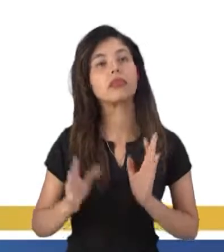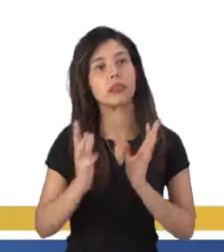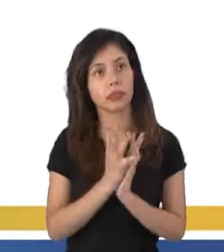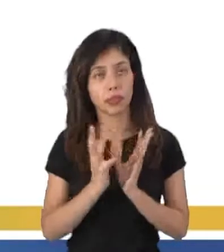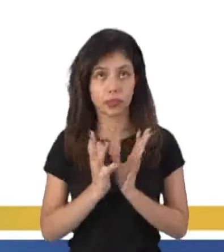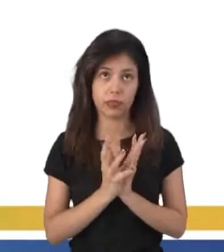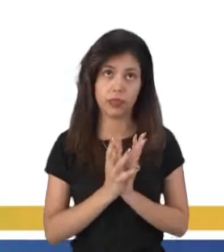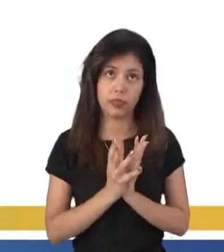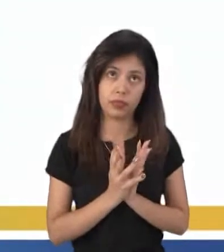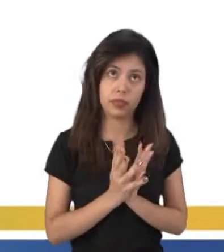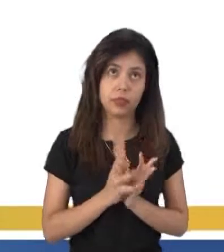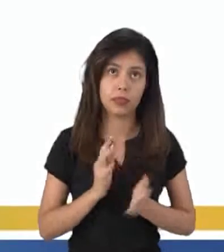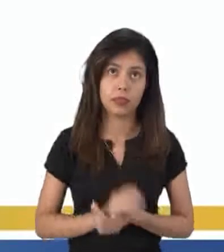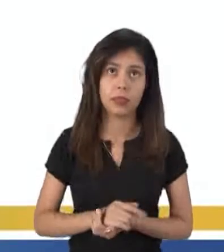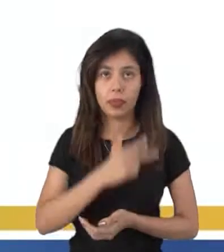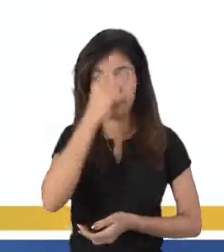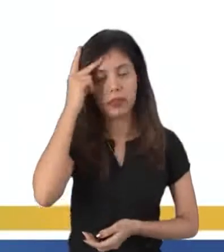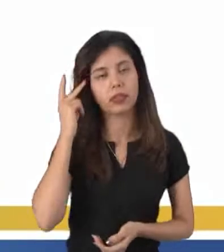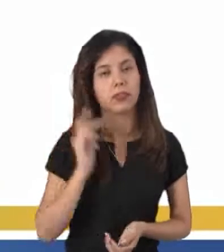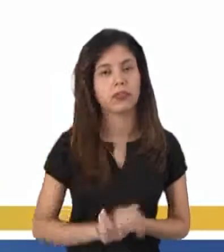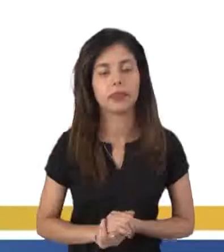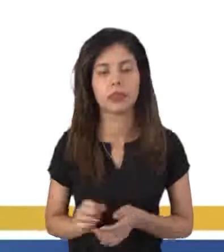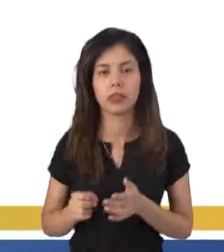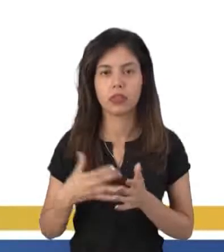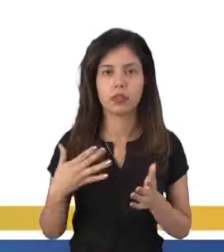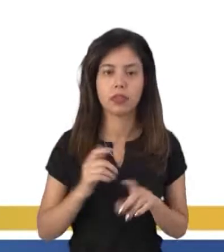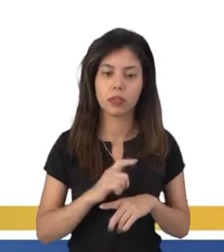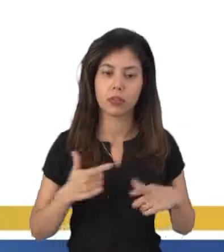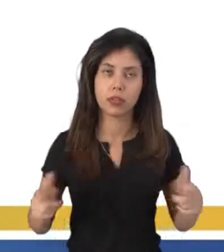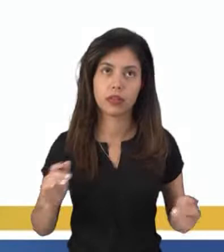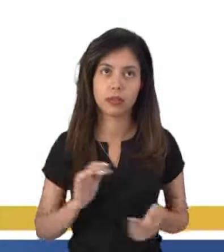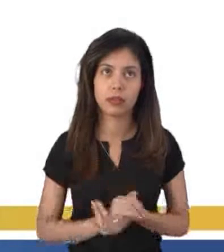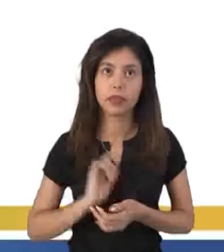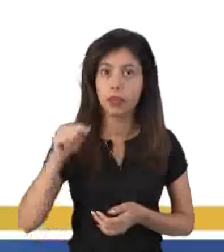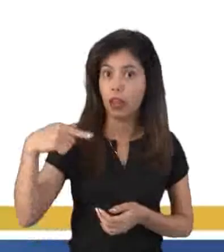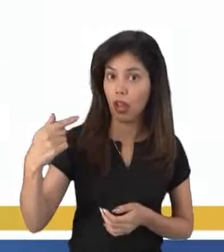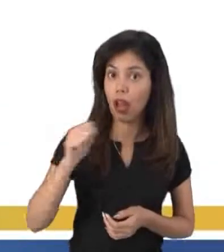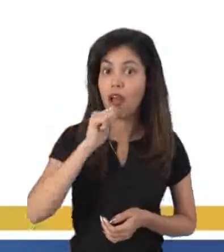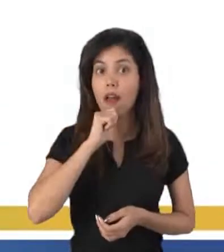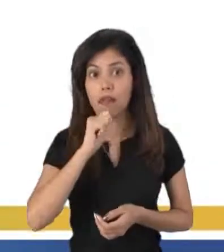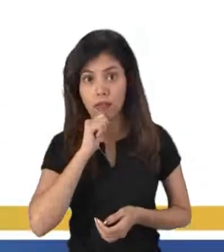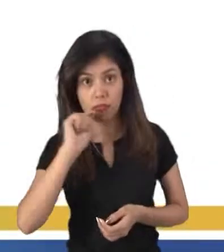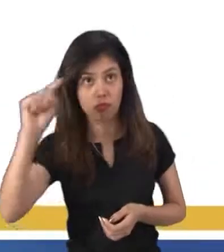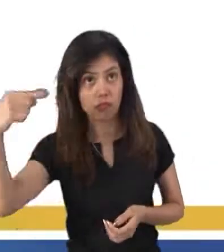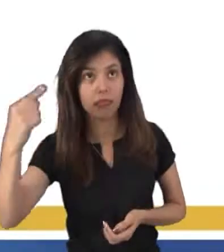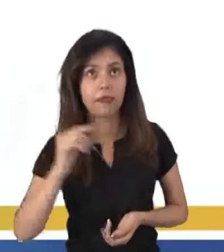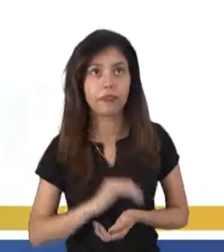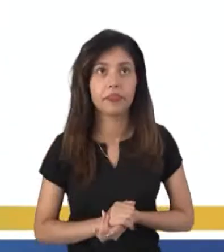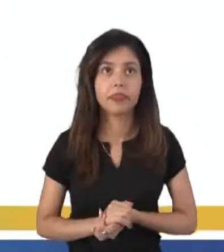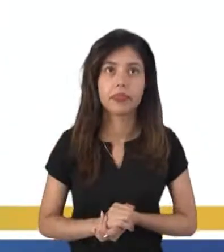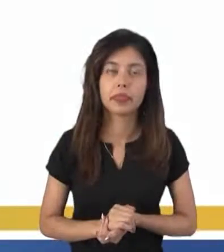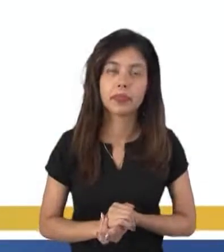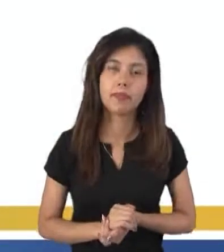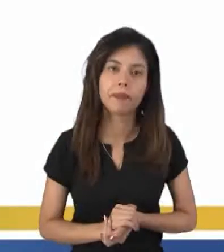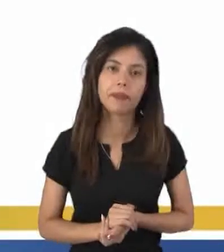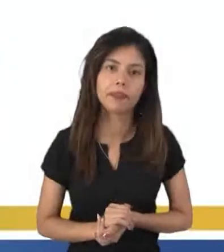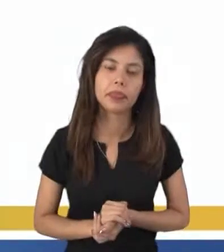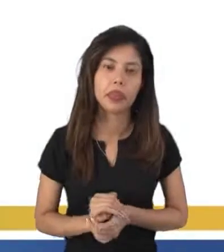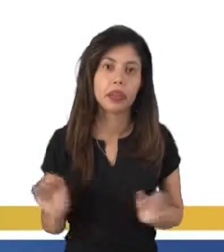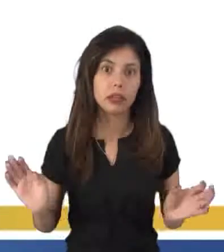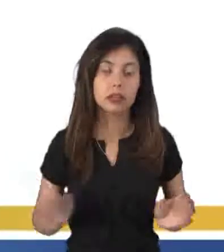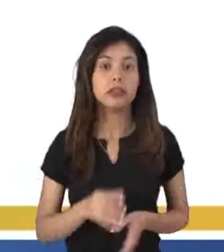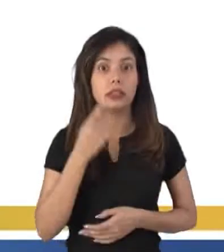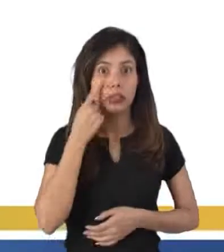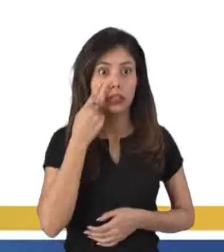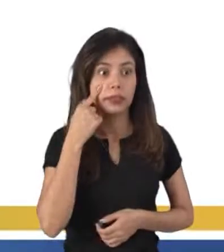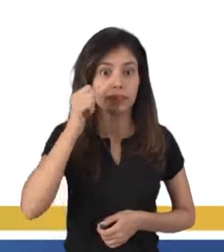grupo de substâncias que vão deixar a pessoa com a atividade muito aumentada, além do necessário. tá? E aí a pessoa vai ficar extremamente ligada